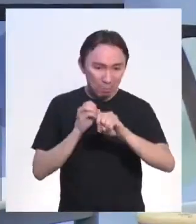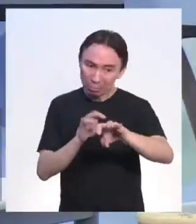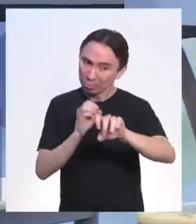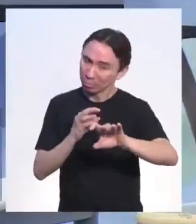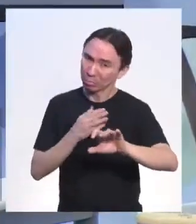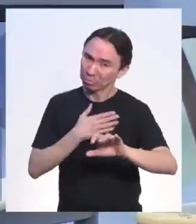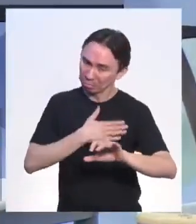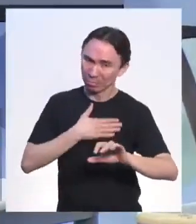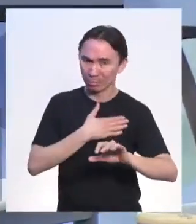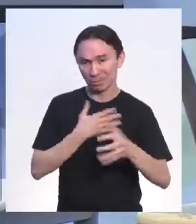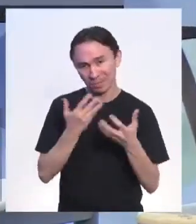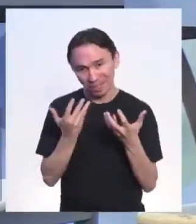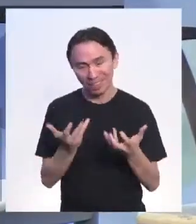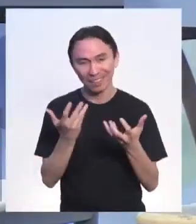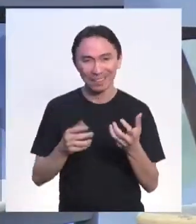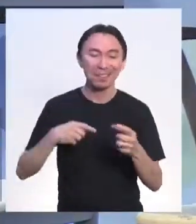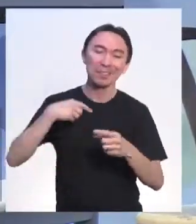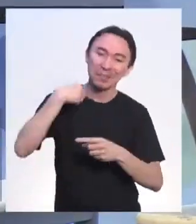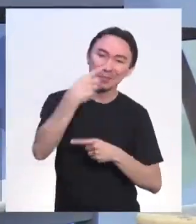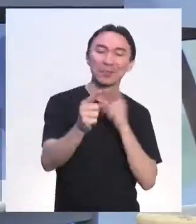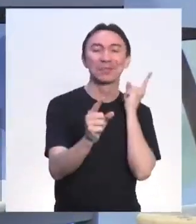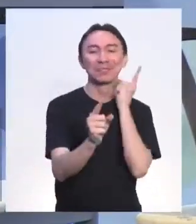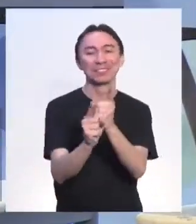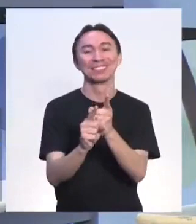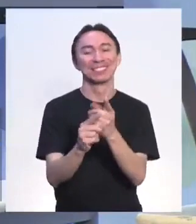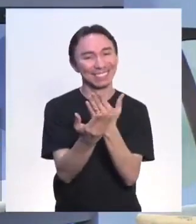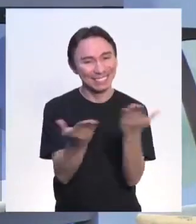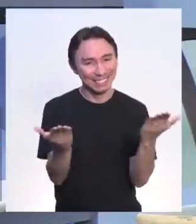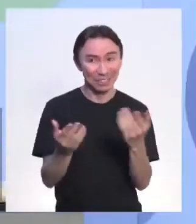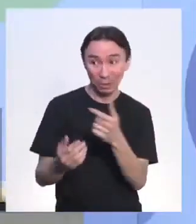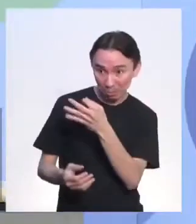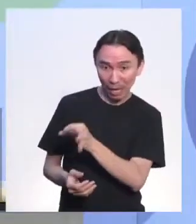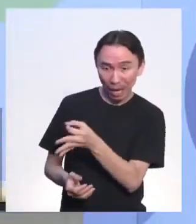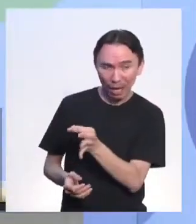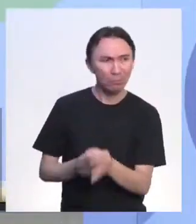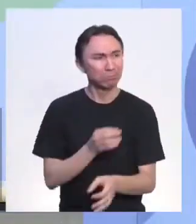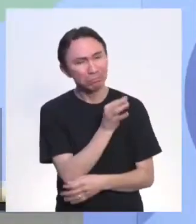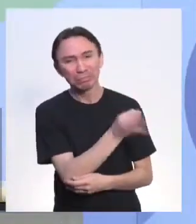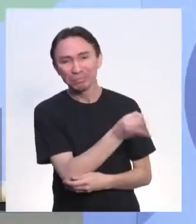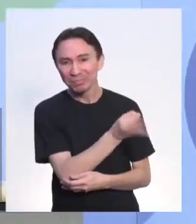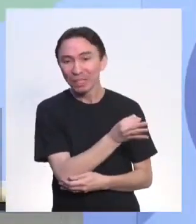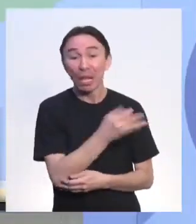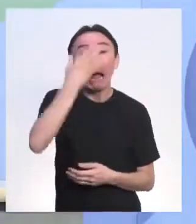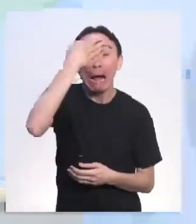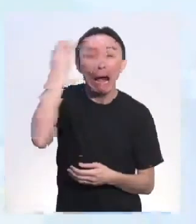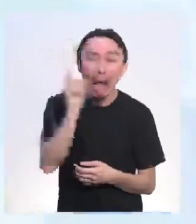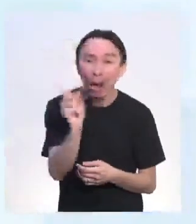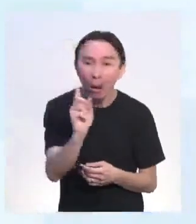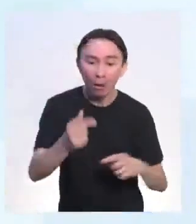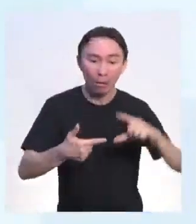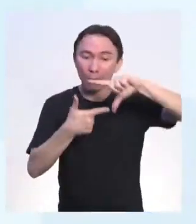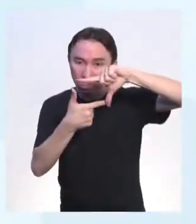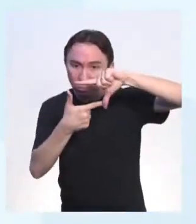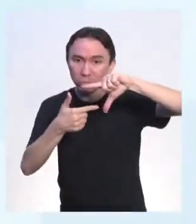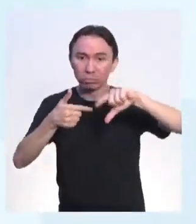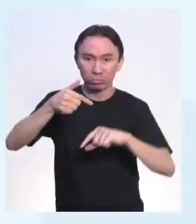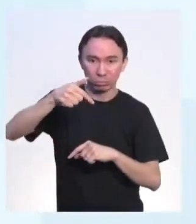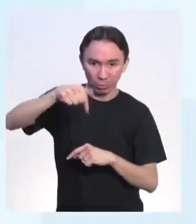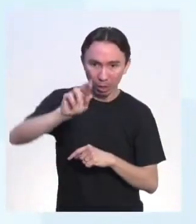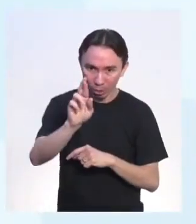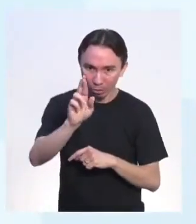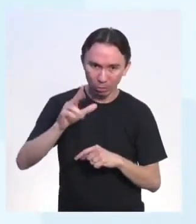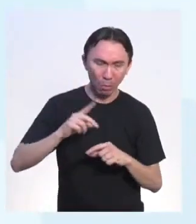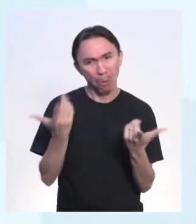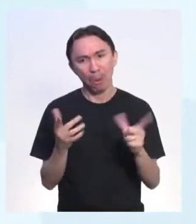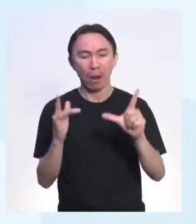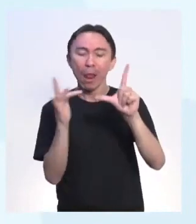aula. E a gente se vê na próxima aula, né? Certo, professora Roberta? Certo. Pessoal, não esqueçam de avaliar a aula. Então, por favor, entrem aí ou no QR Code